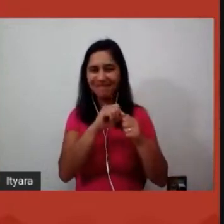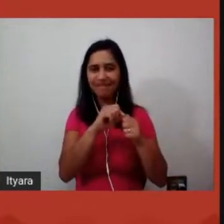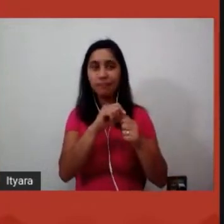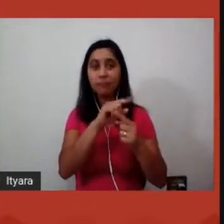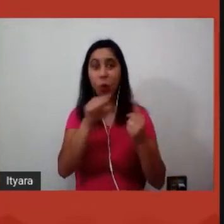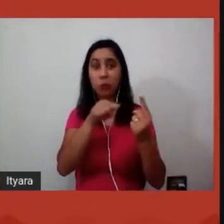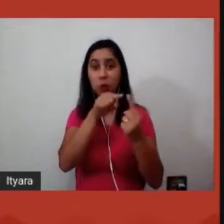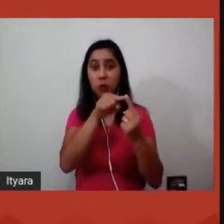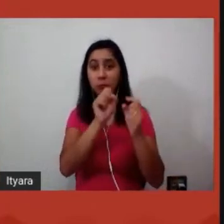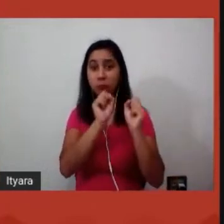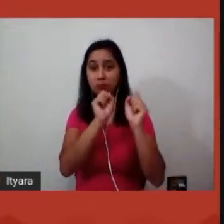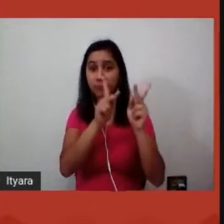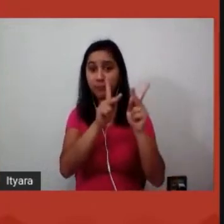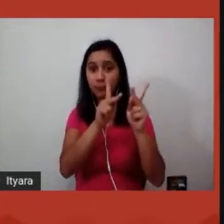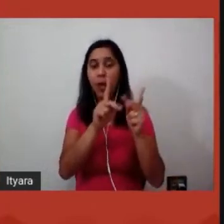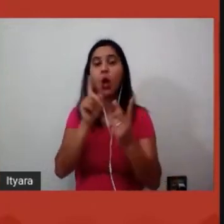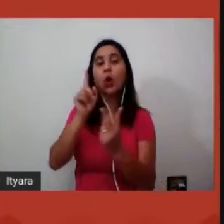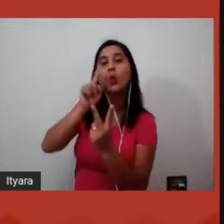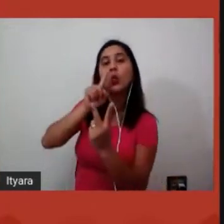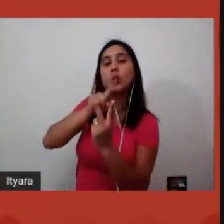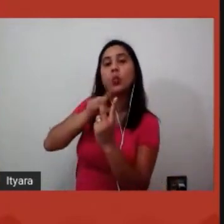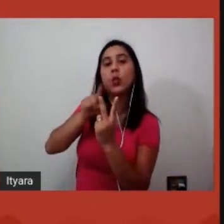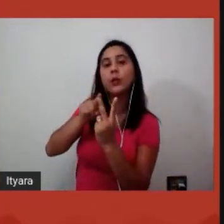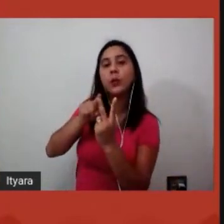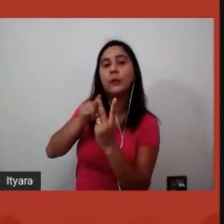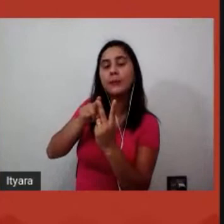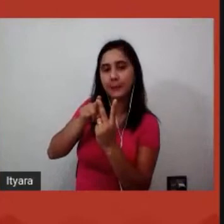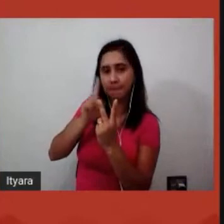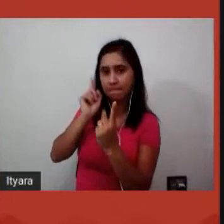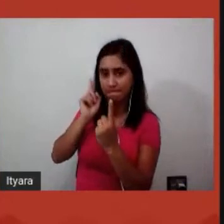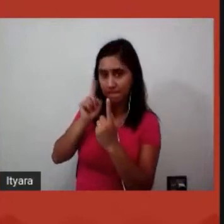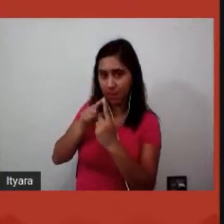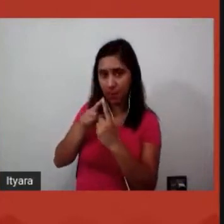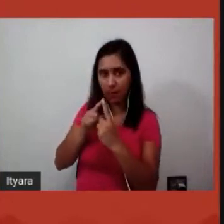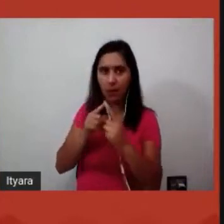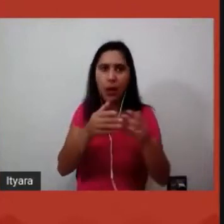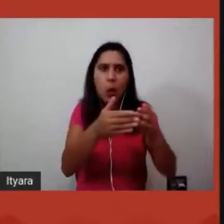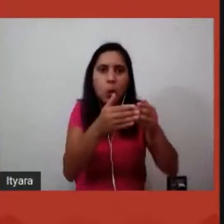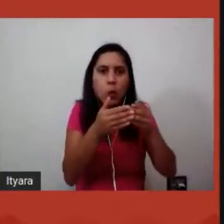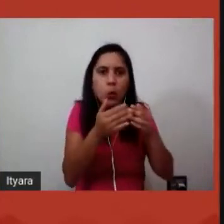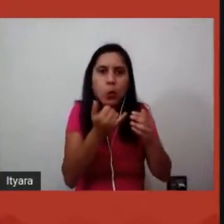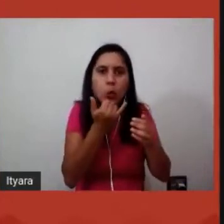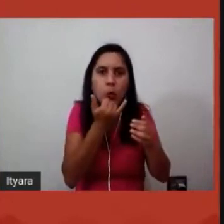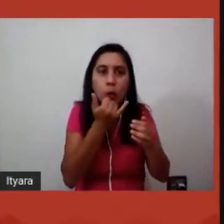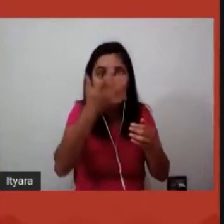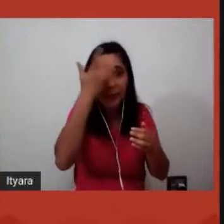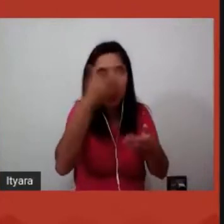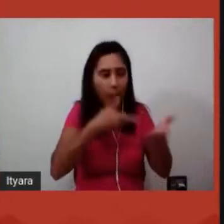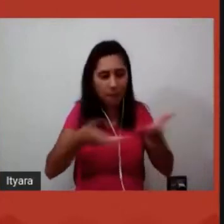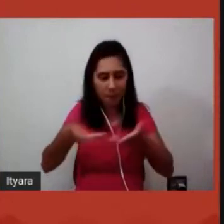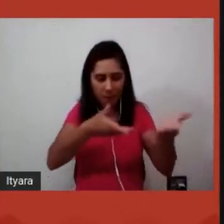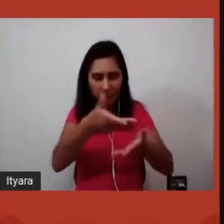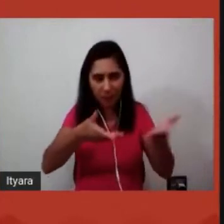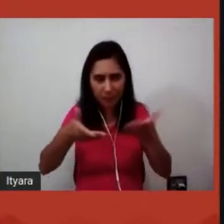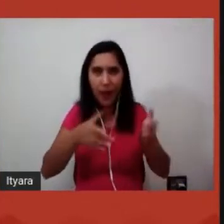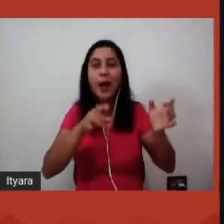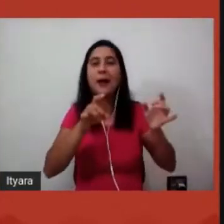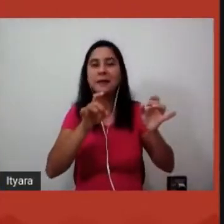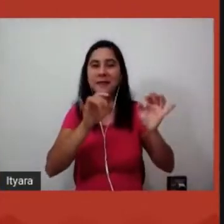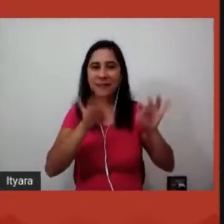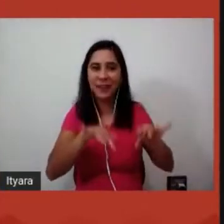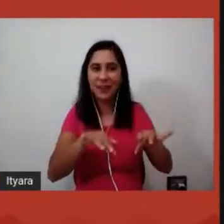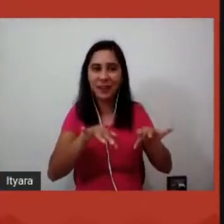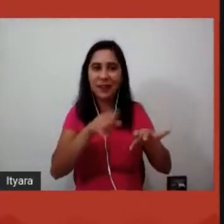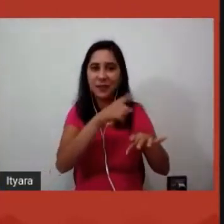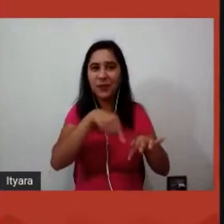Duas coisas importantes. Sempre que a gente trabalha em pequenos grupos, com licença, meus colegas facilitadores aí, já que até